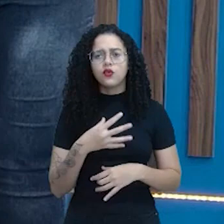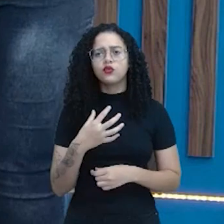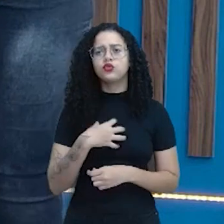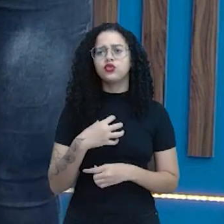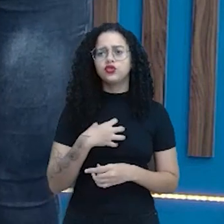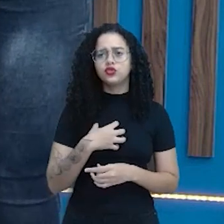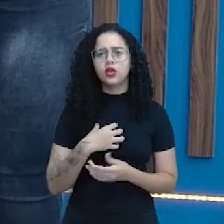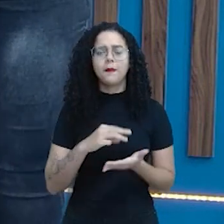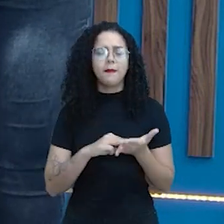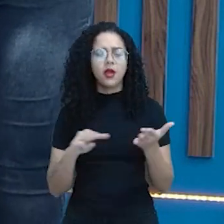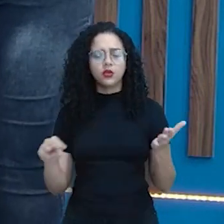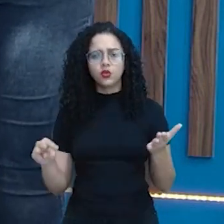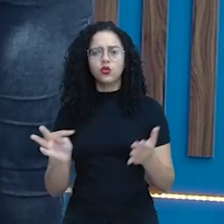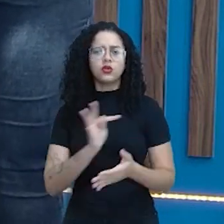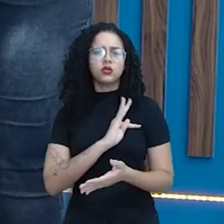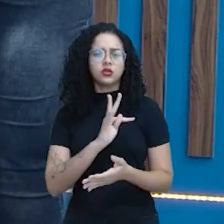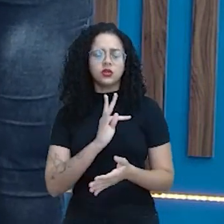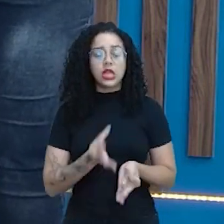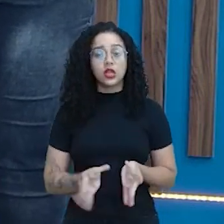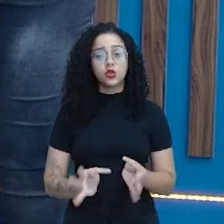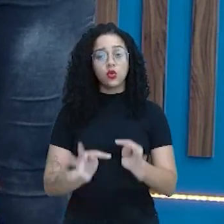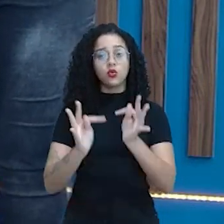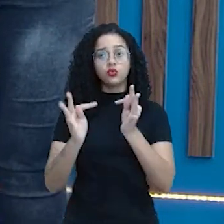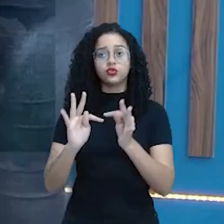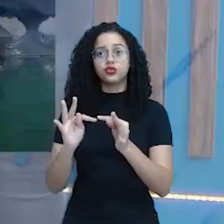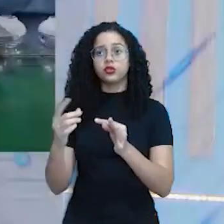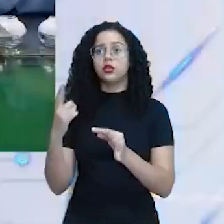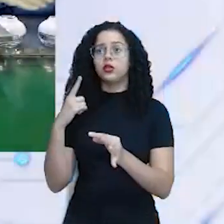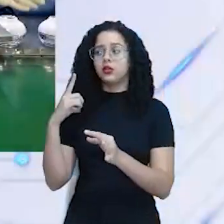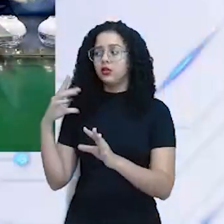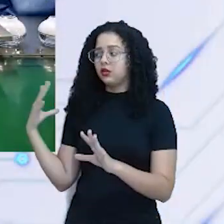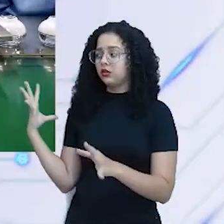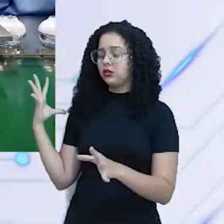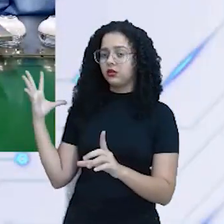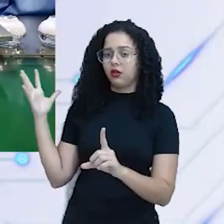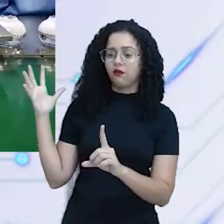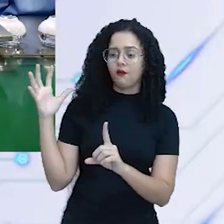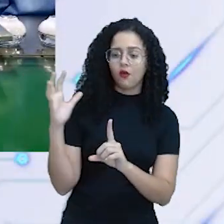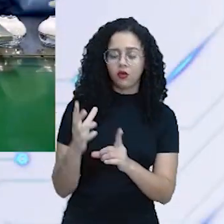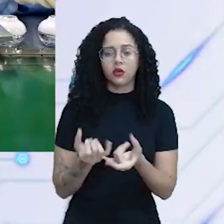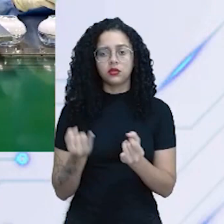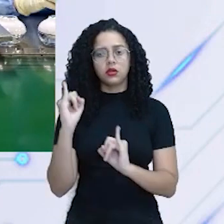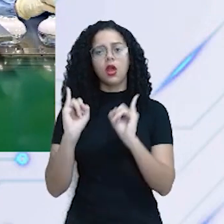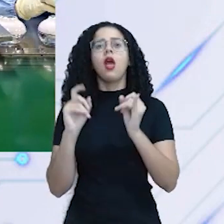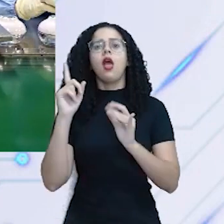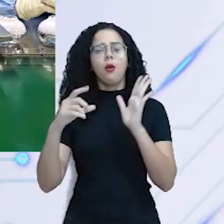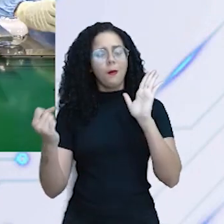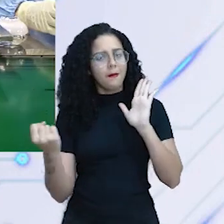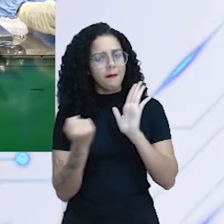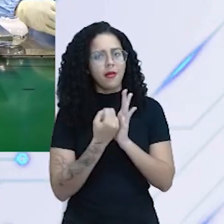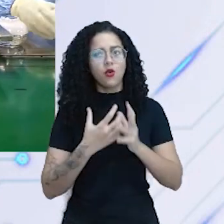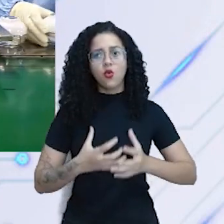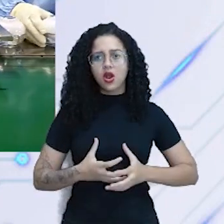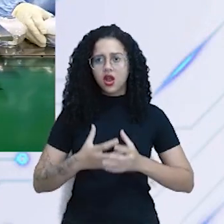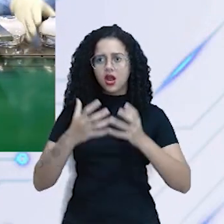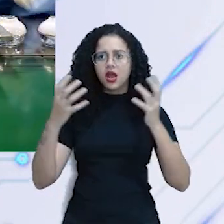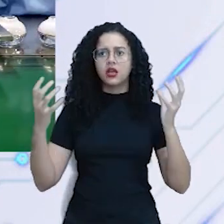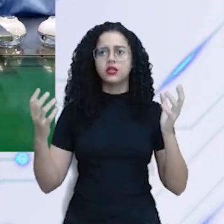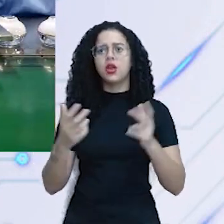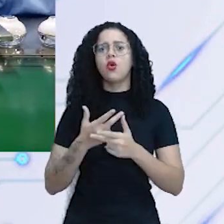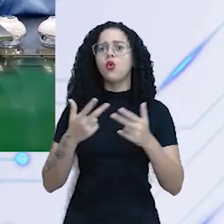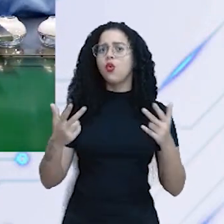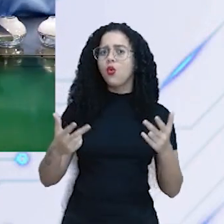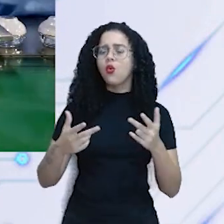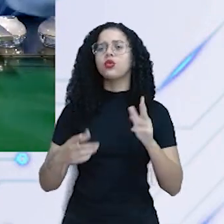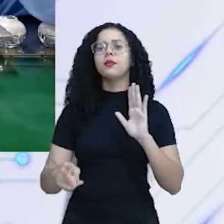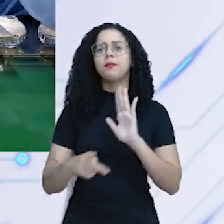novas tecnologias, elas vêm da indústria e isso é um marco muito grande, assim, em coisas que foram na história